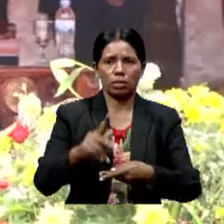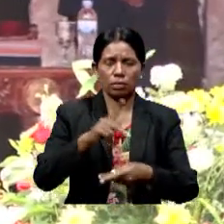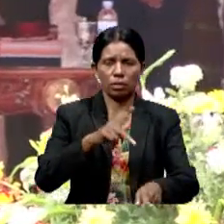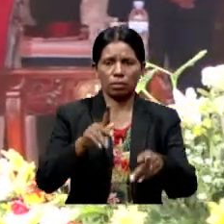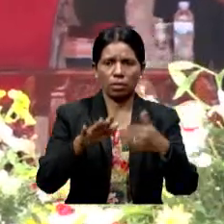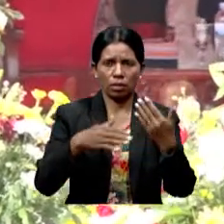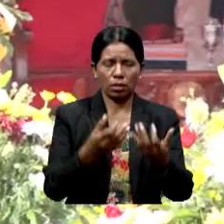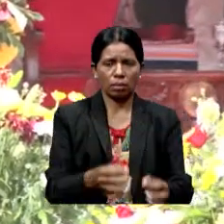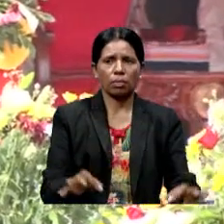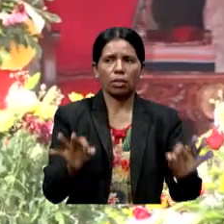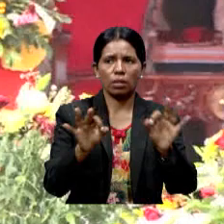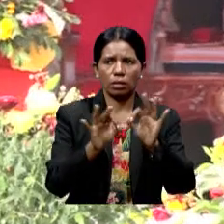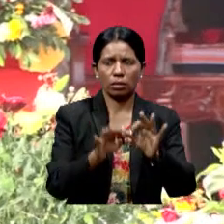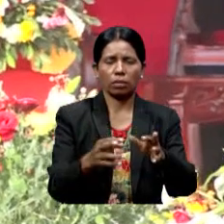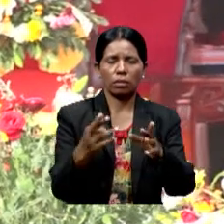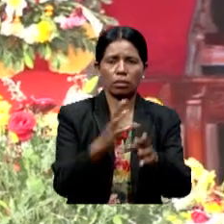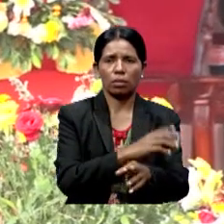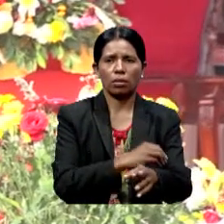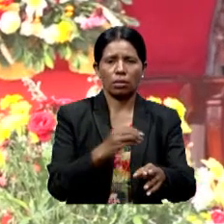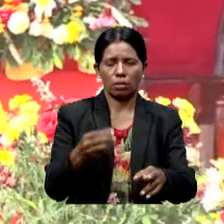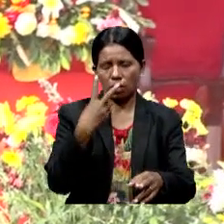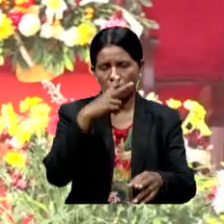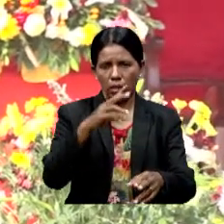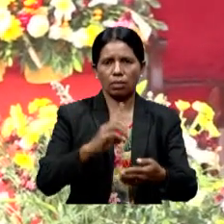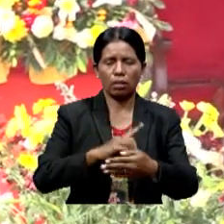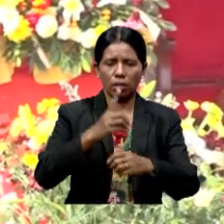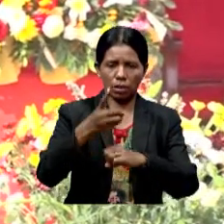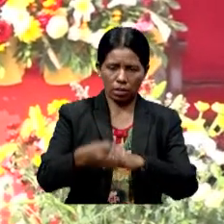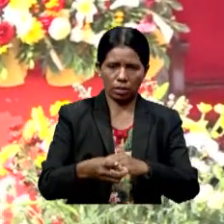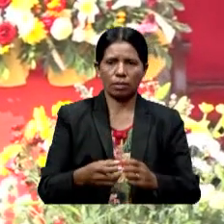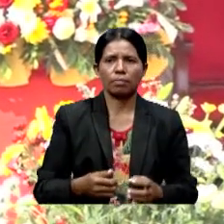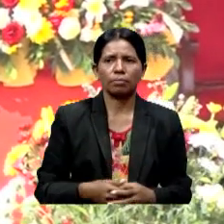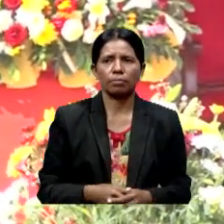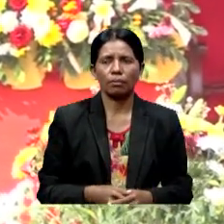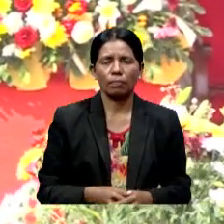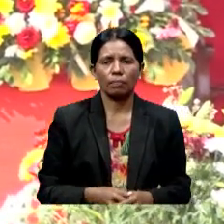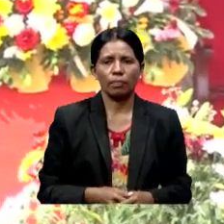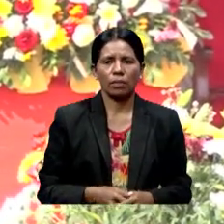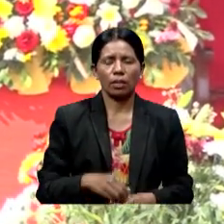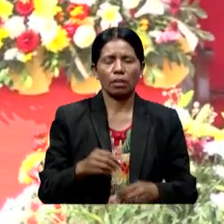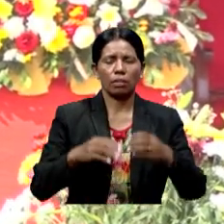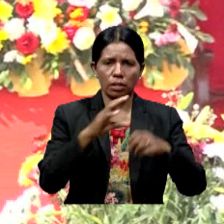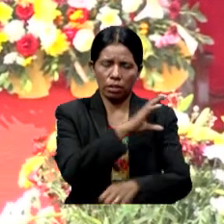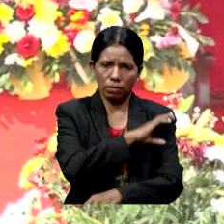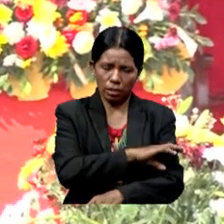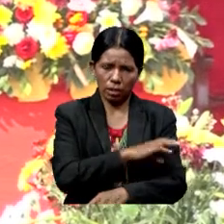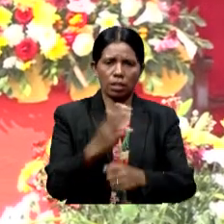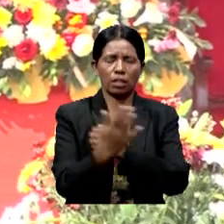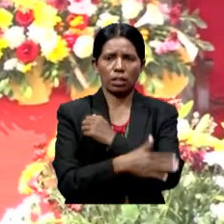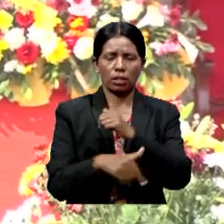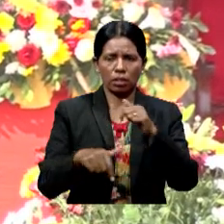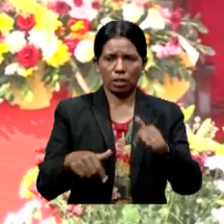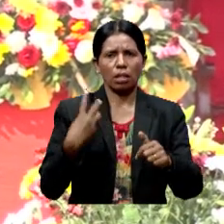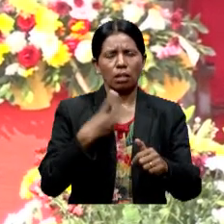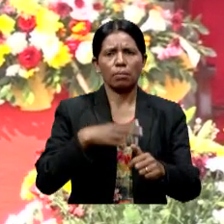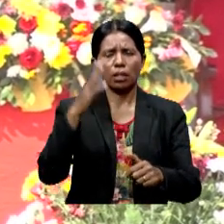entidade importante onde responde para crise e desastres naturais. Situação de segurança e railaran ameano